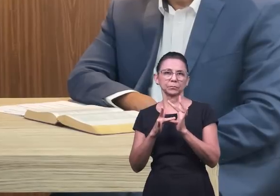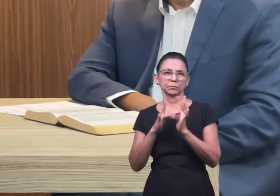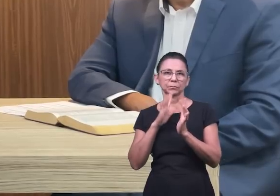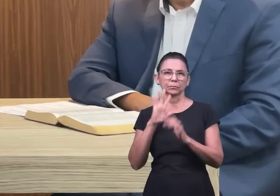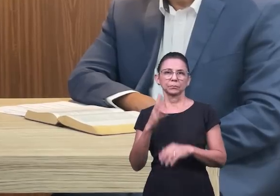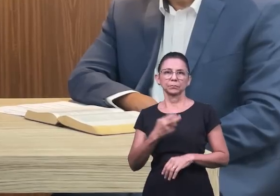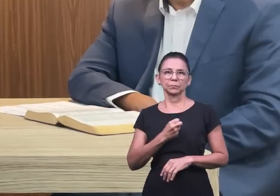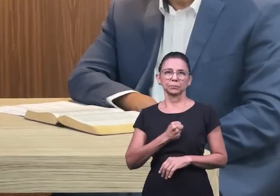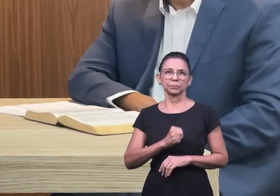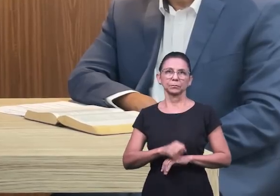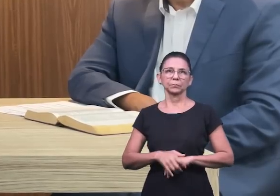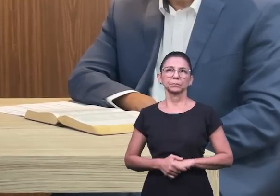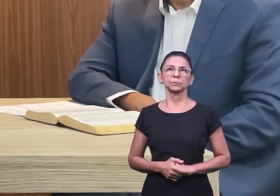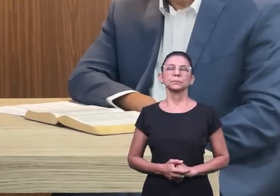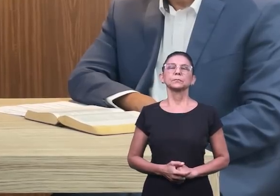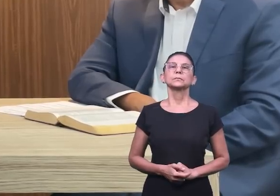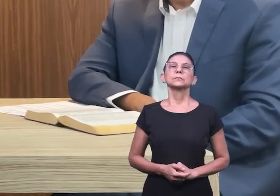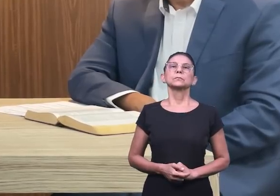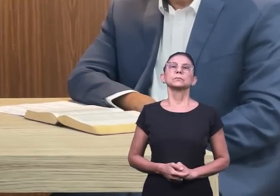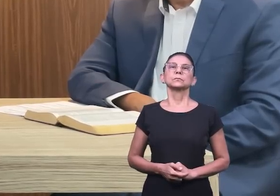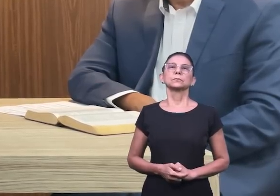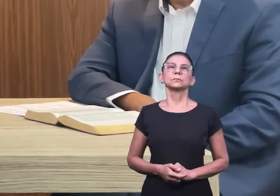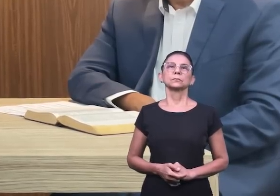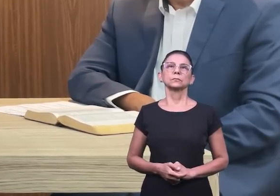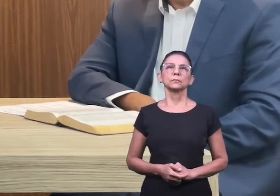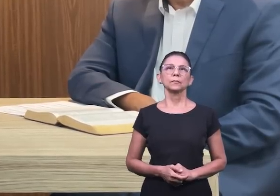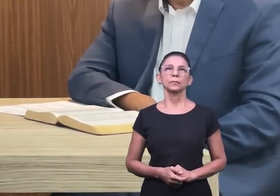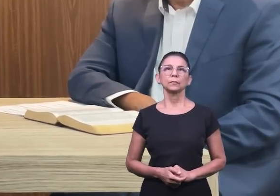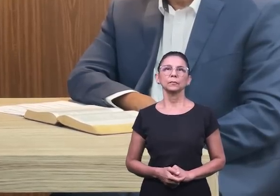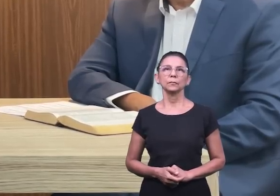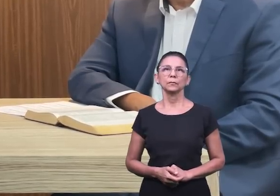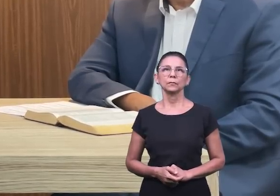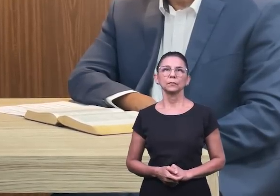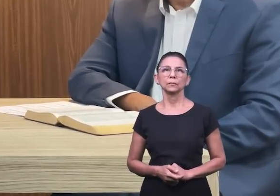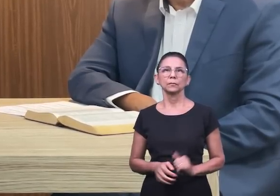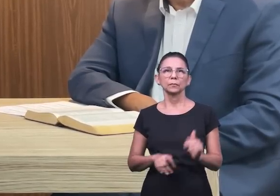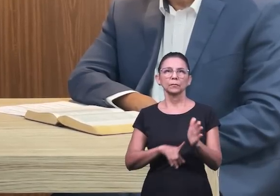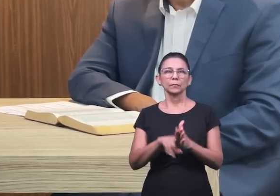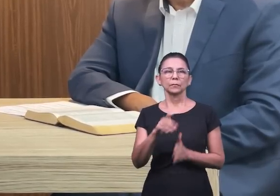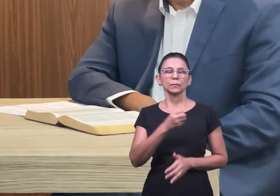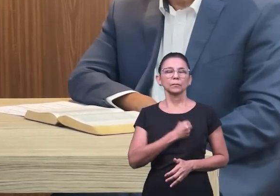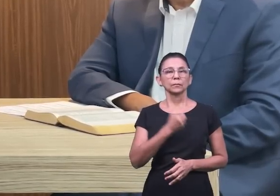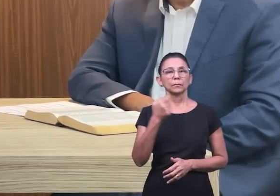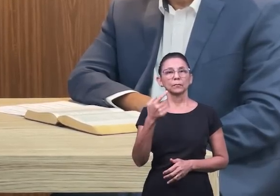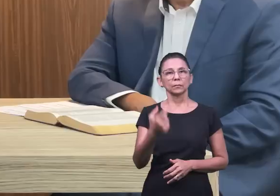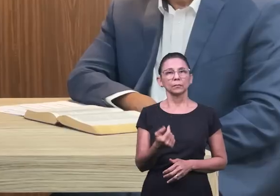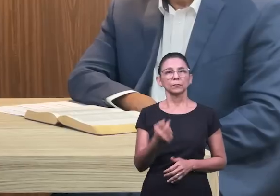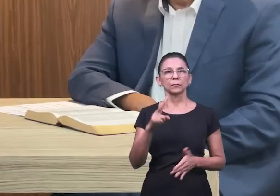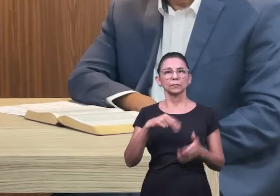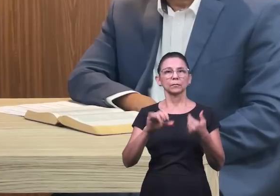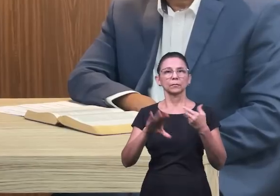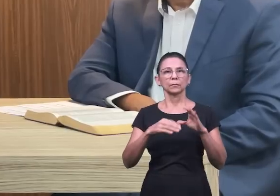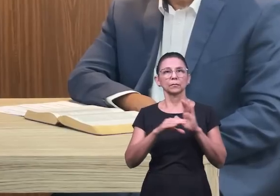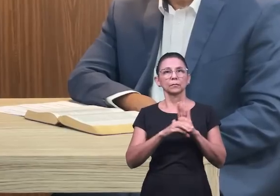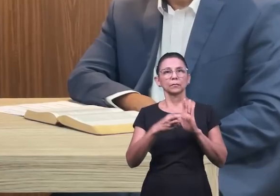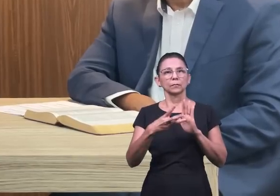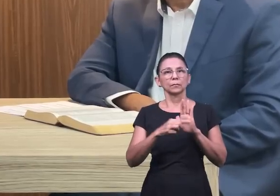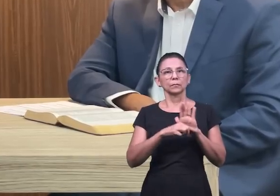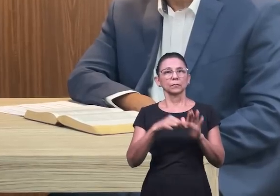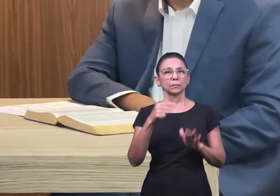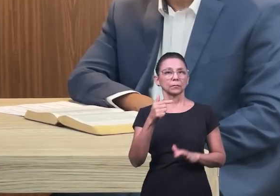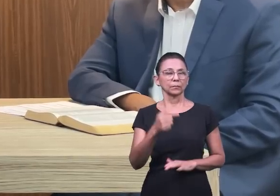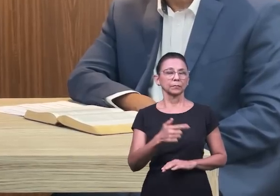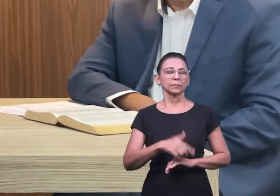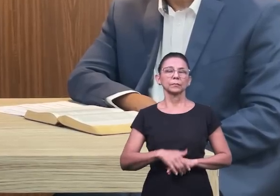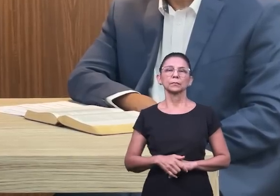pela direção do Espírito Santo. E o Espírito Santo vai conduzir a igreja até a eternidade, um dia onde nós encontraremos com o nosso